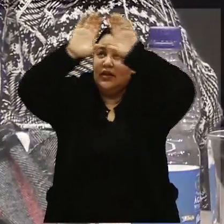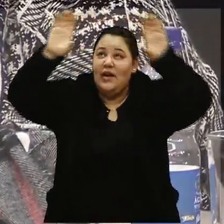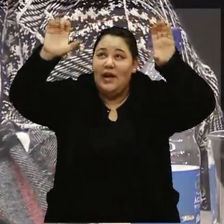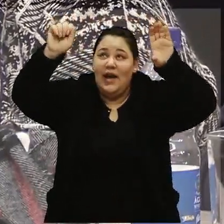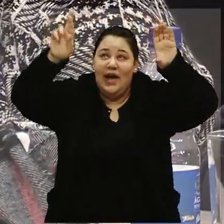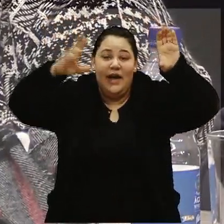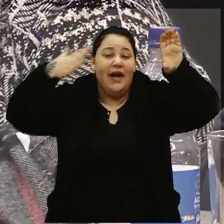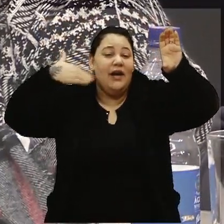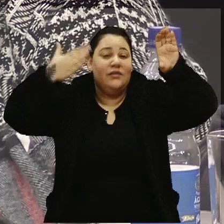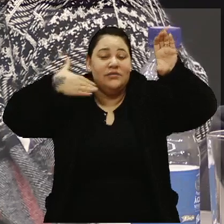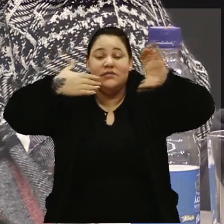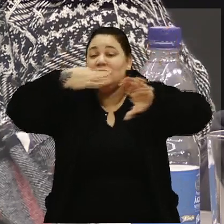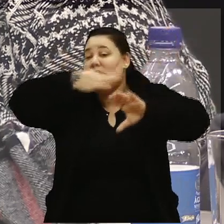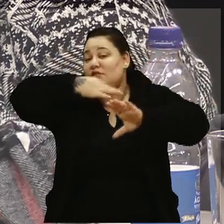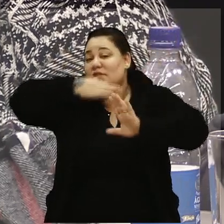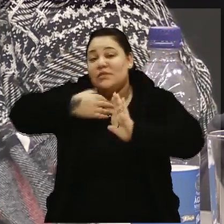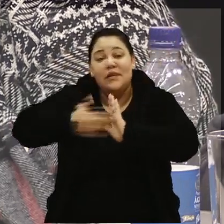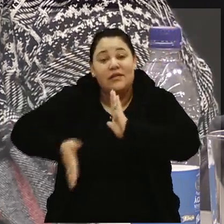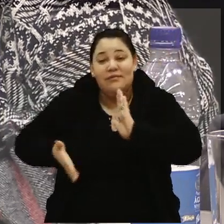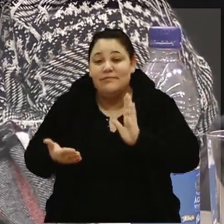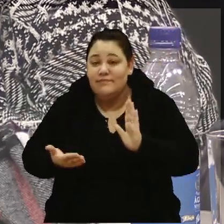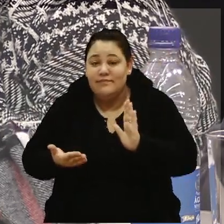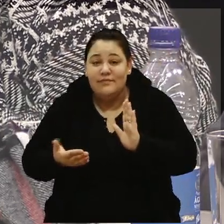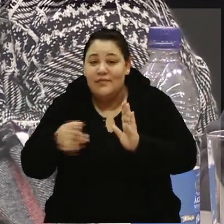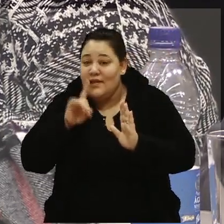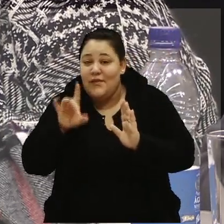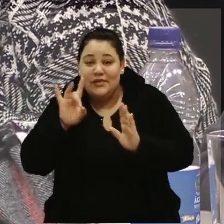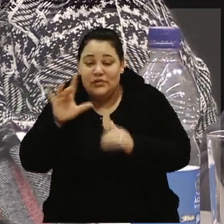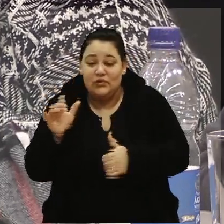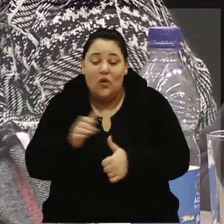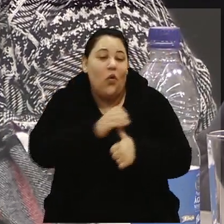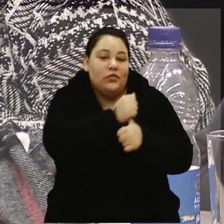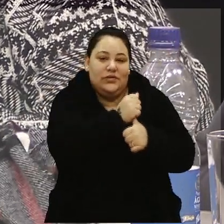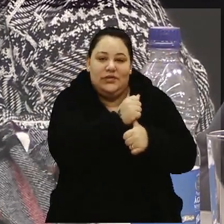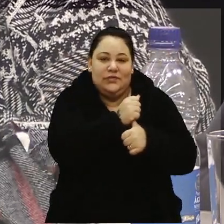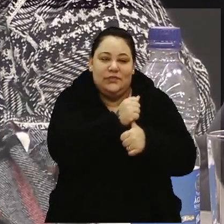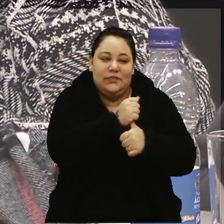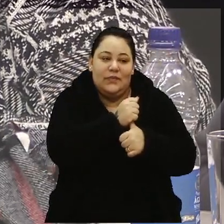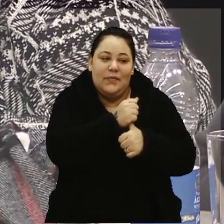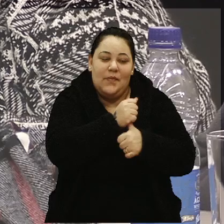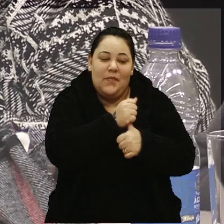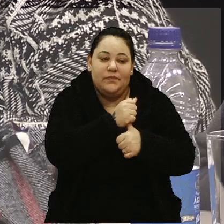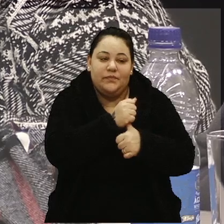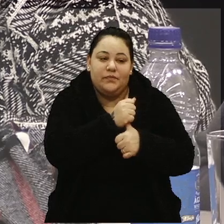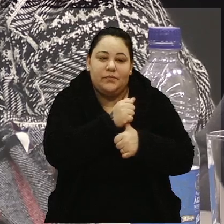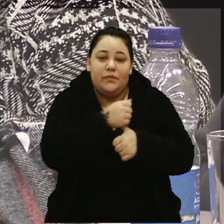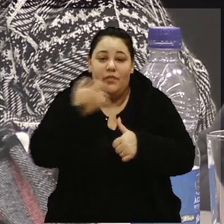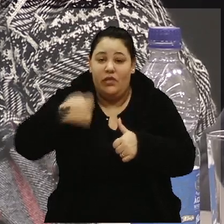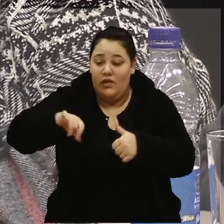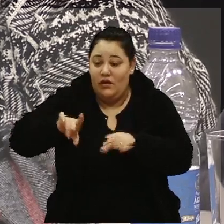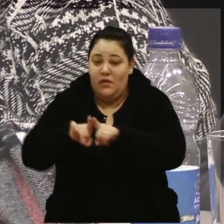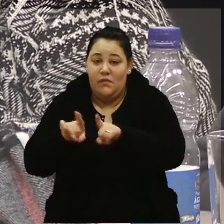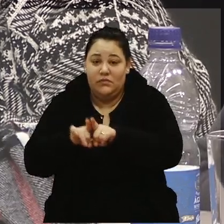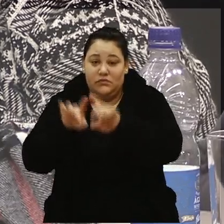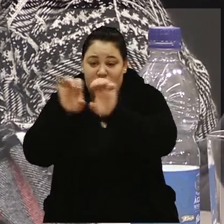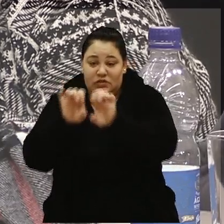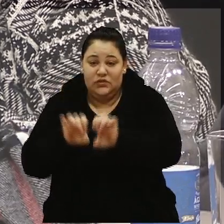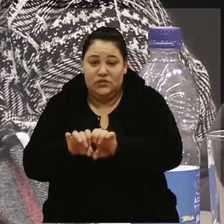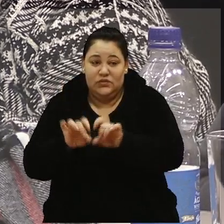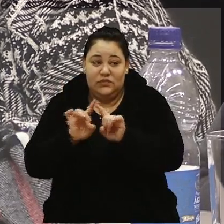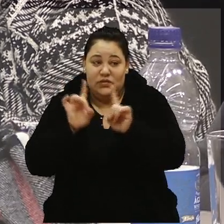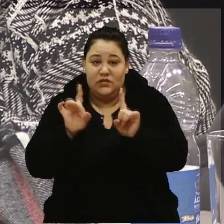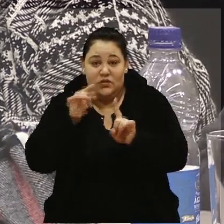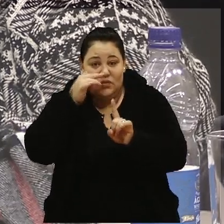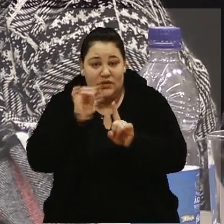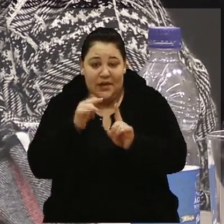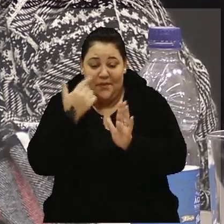disso? E Caxias perdeu. Então, assim, olha, não é só conselheiro tutelar, só gente, precisam também de estrutura. Mas se conseguem perder um